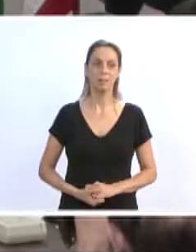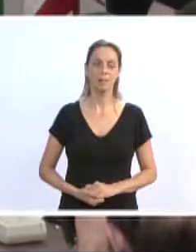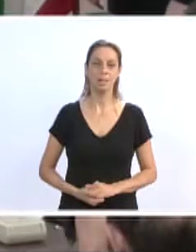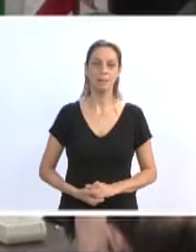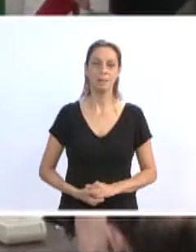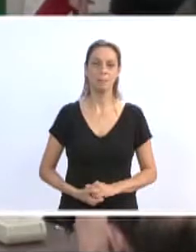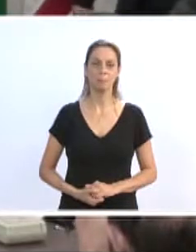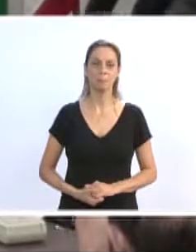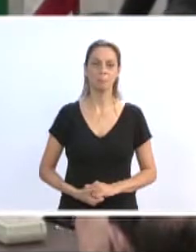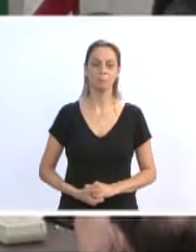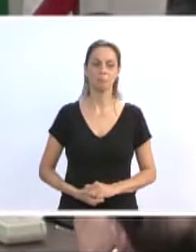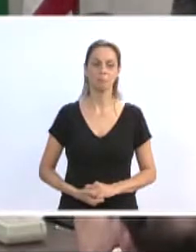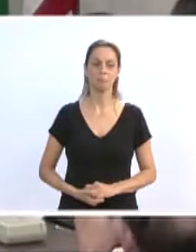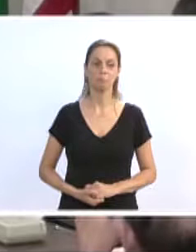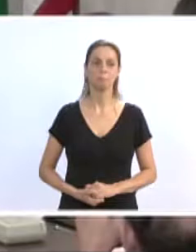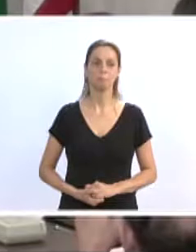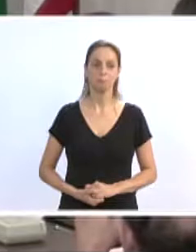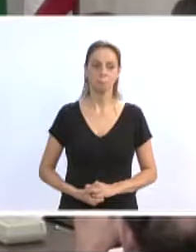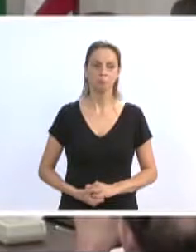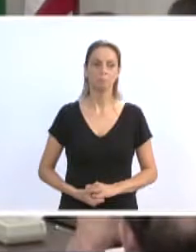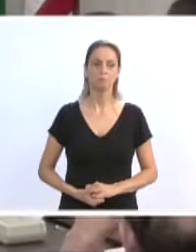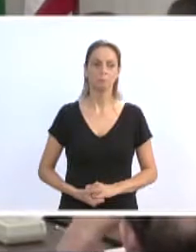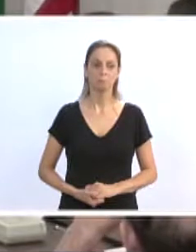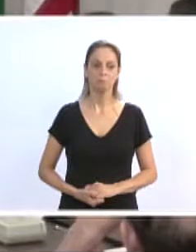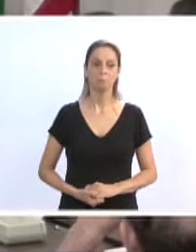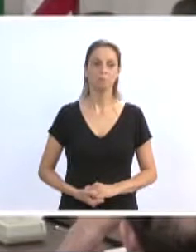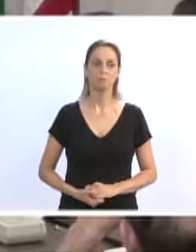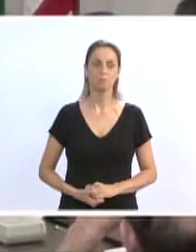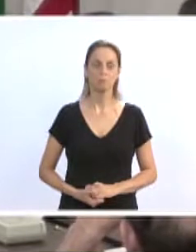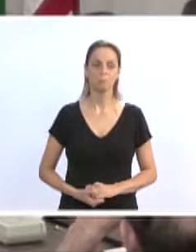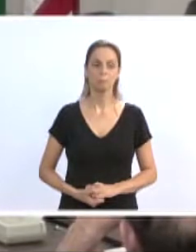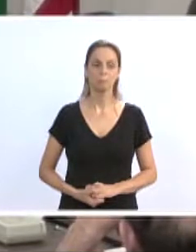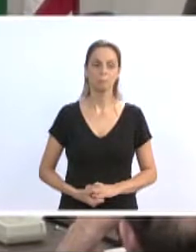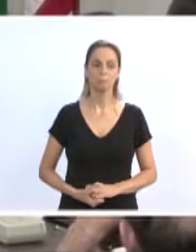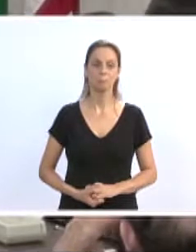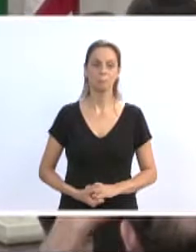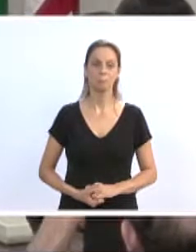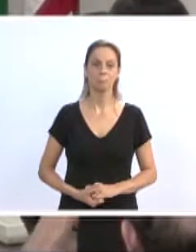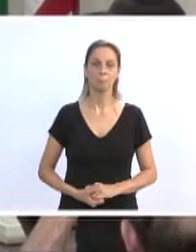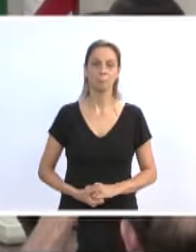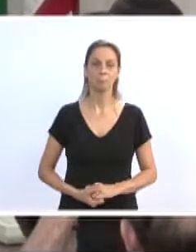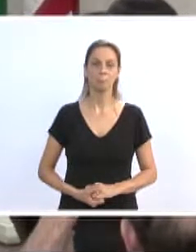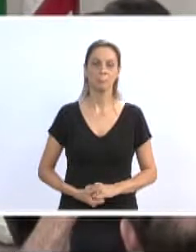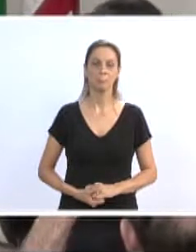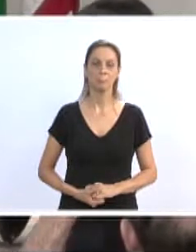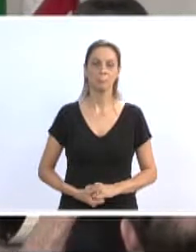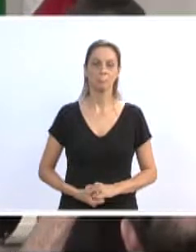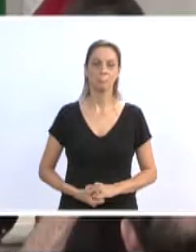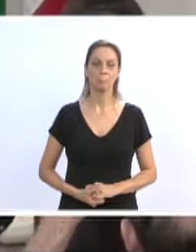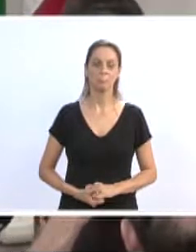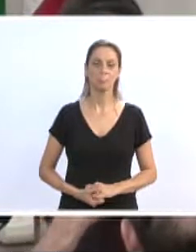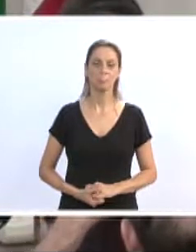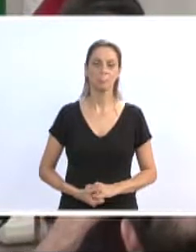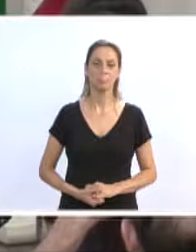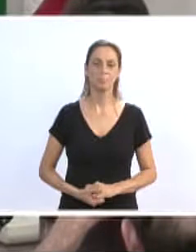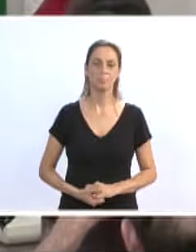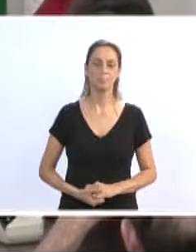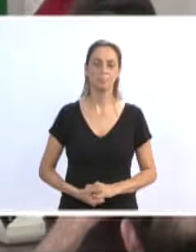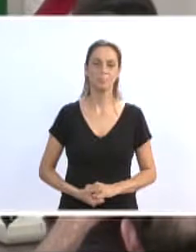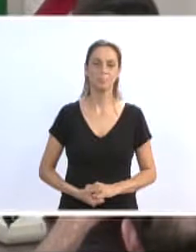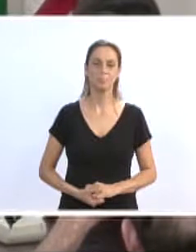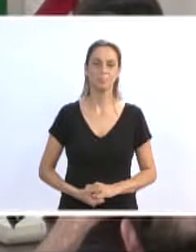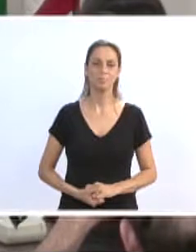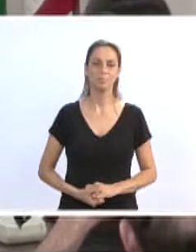do curso de Direito da FURB, pelos 50 anos de fundação e pelos excelentes serviços prestados à